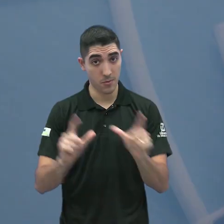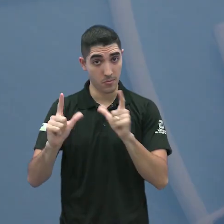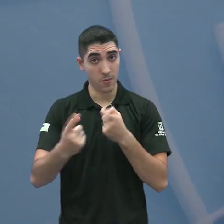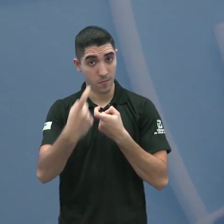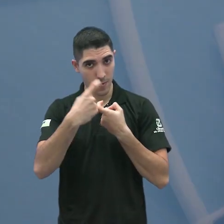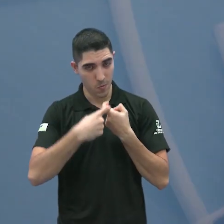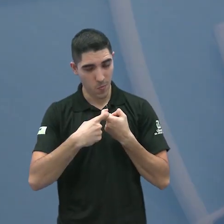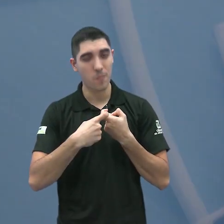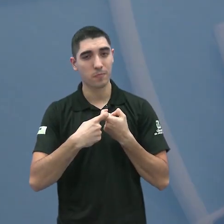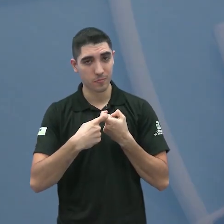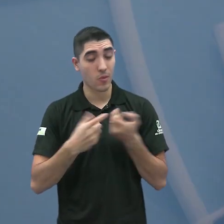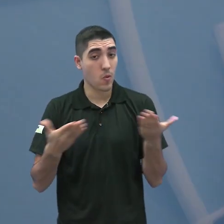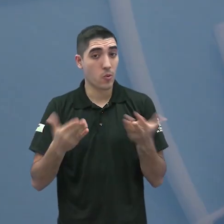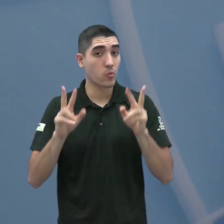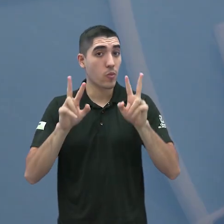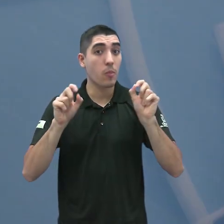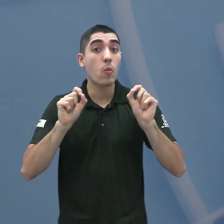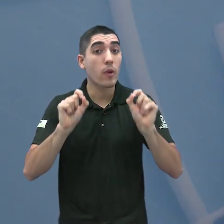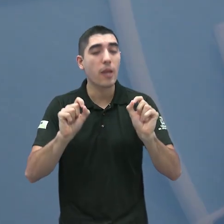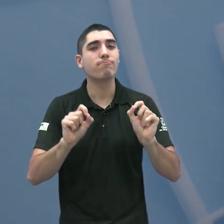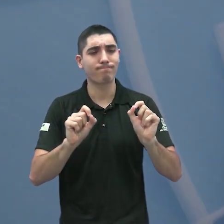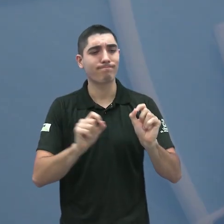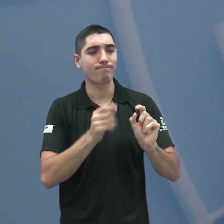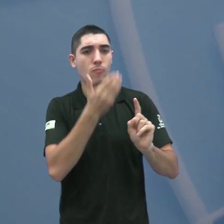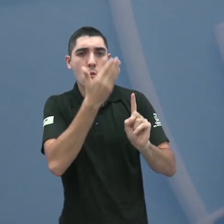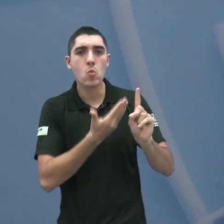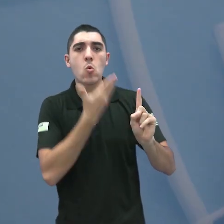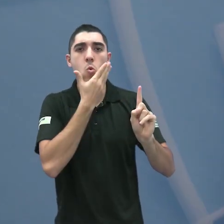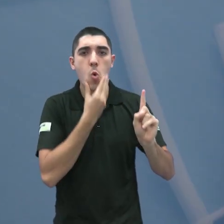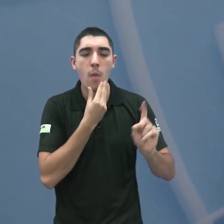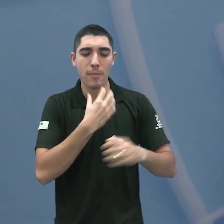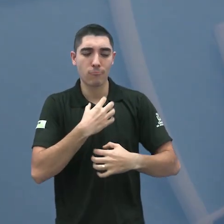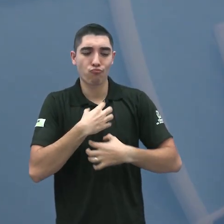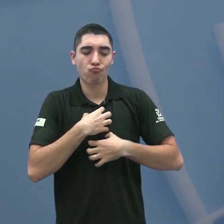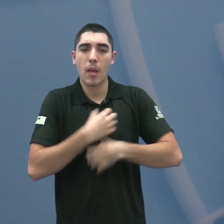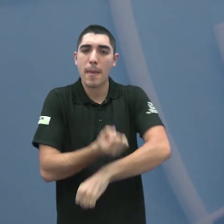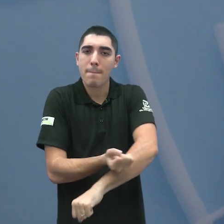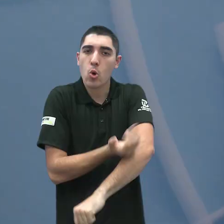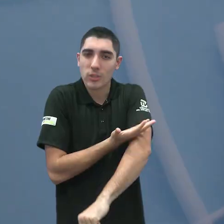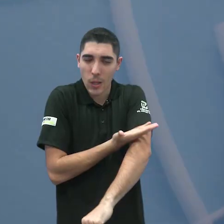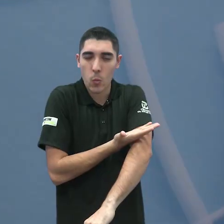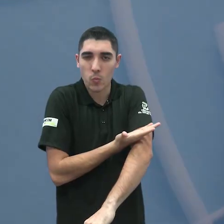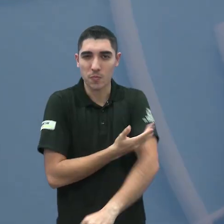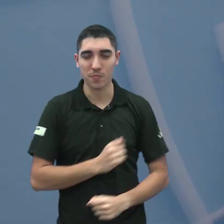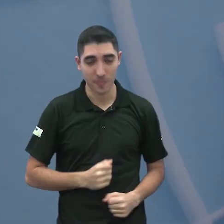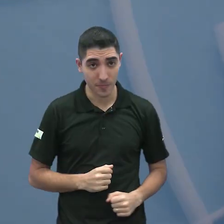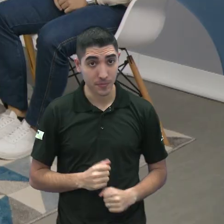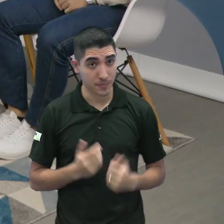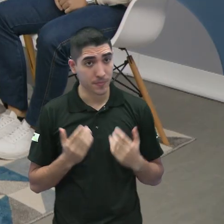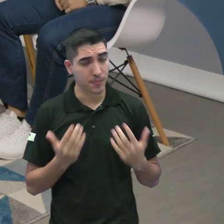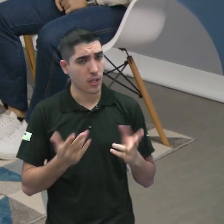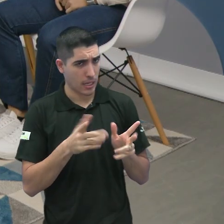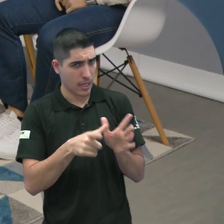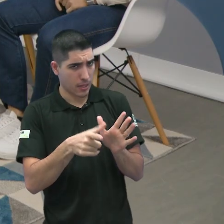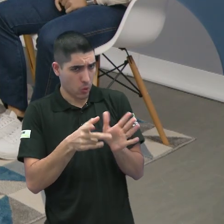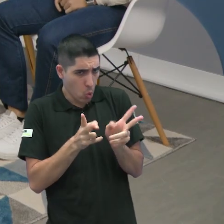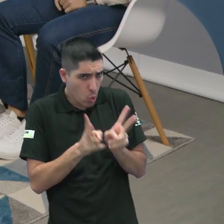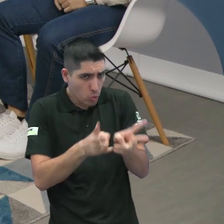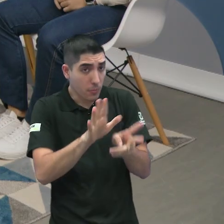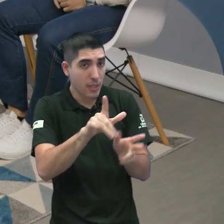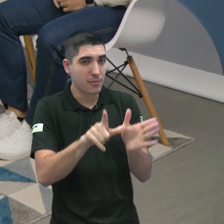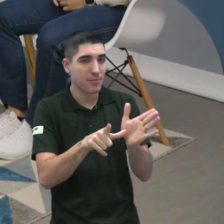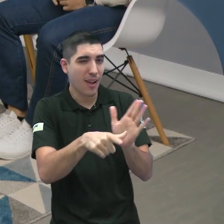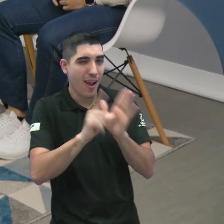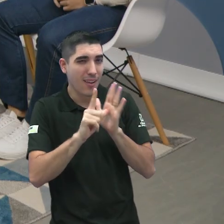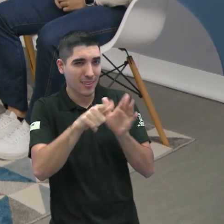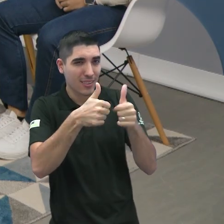Estamos de volta com Diálogos, hoje falando sobre as emoções masculinas. Antes da gente seguir, quero te passar a pergunta,